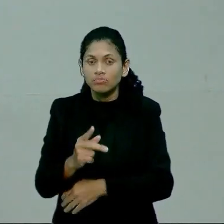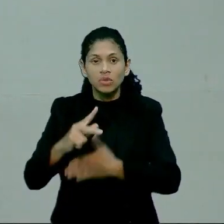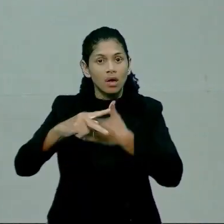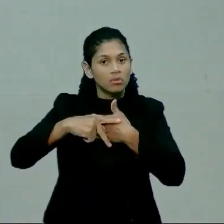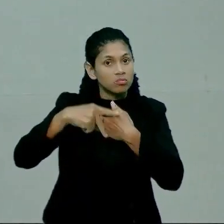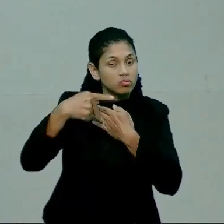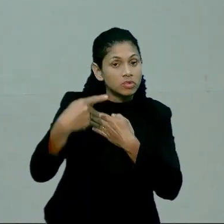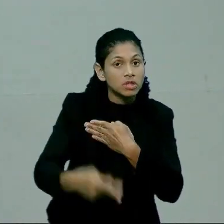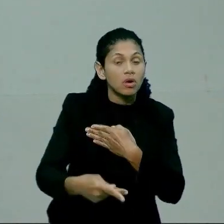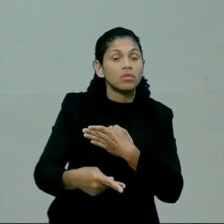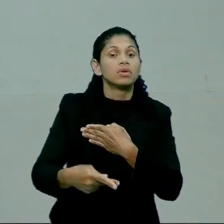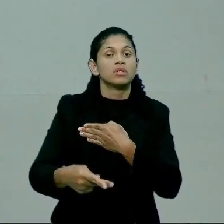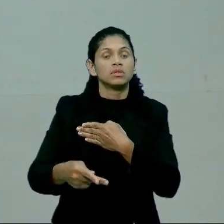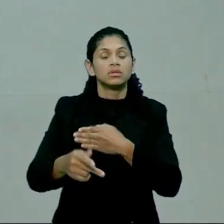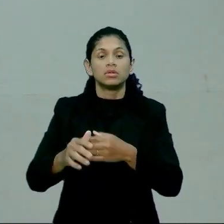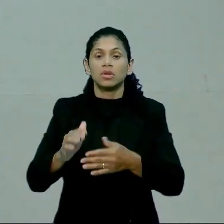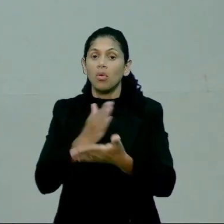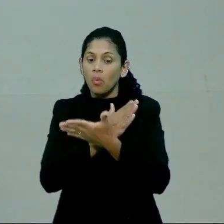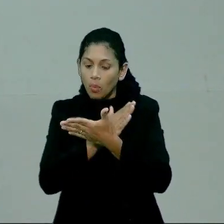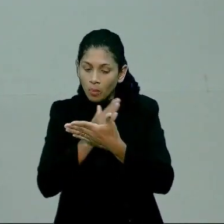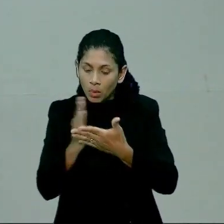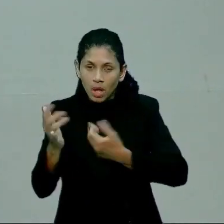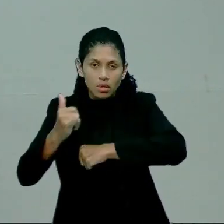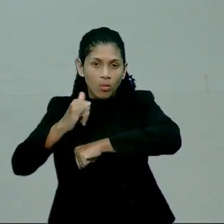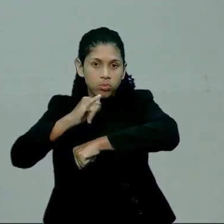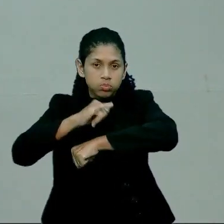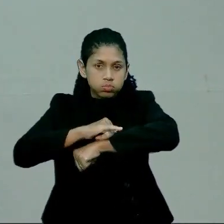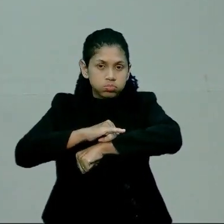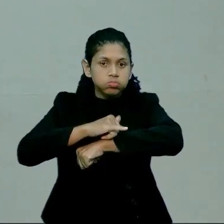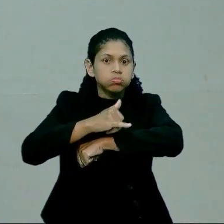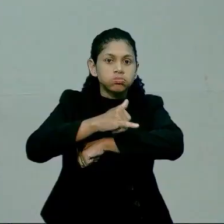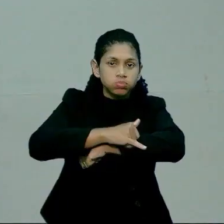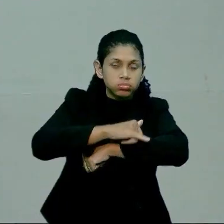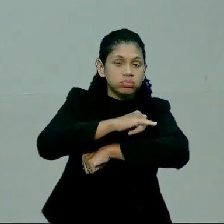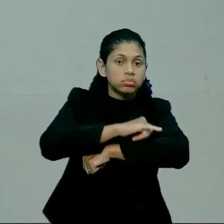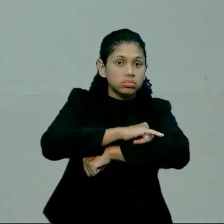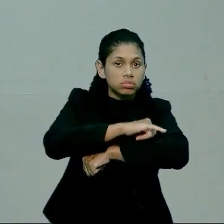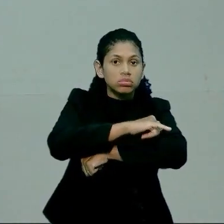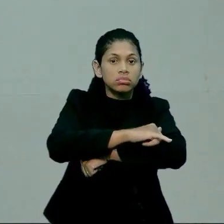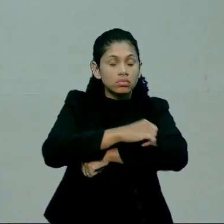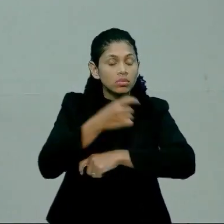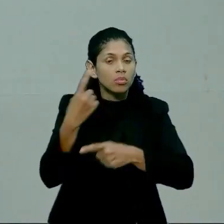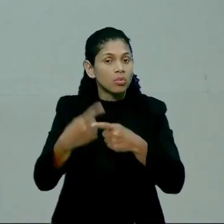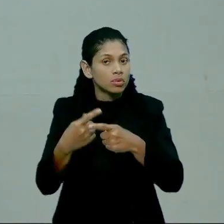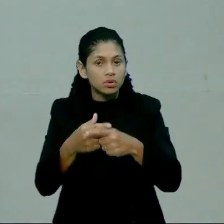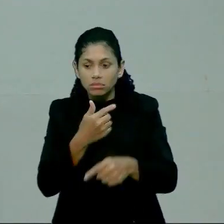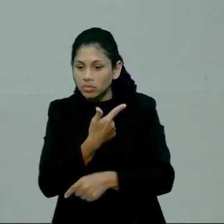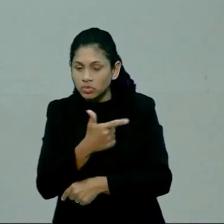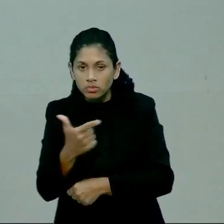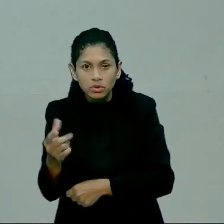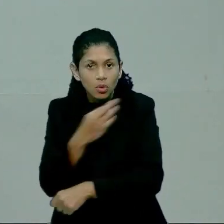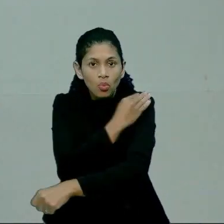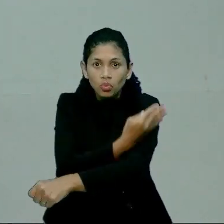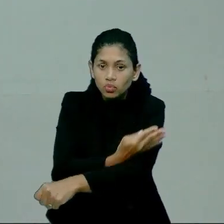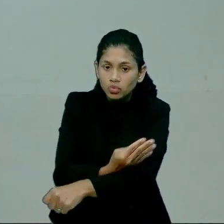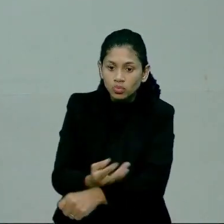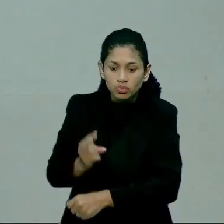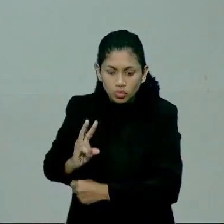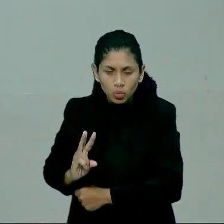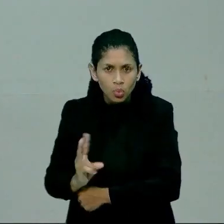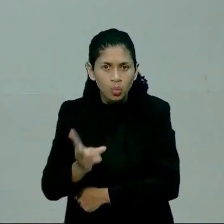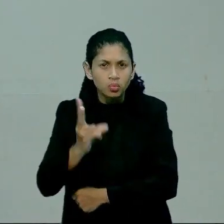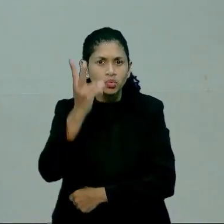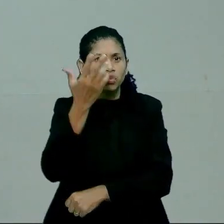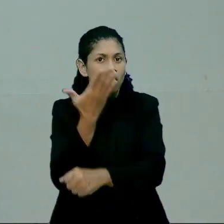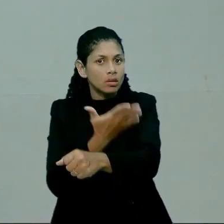alta performance acabam engordando com o tempo justamente porque não tem o hábito de manter, e não tem nem condições de manter, porque a gente vai